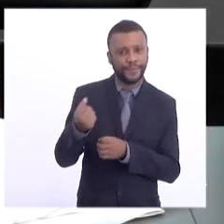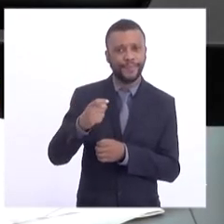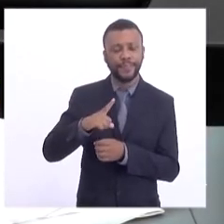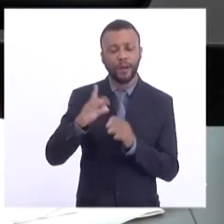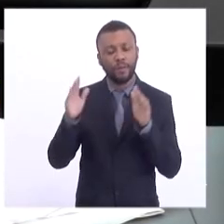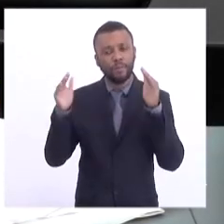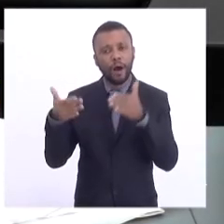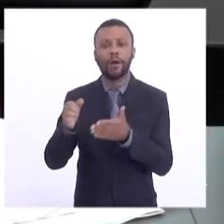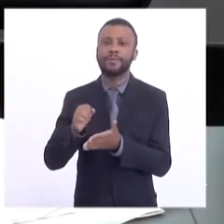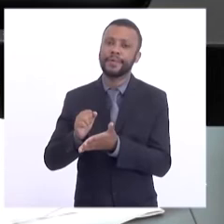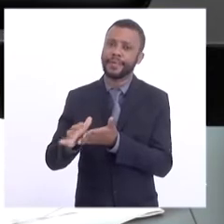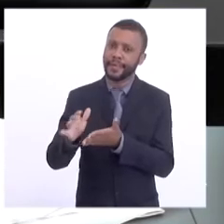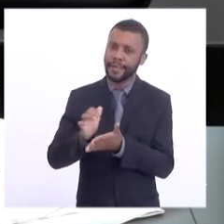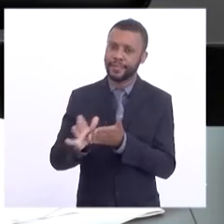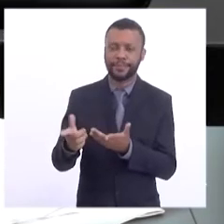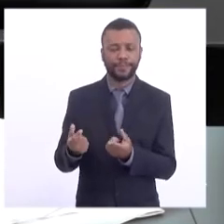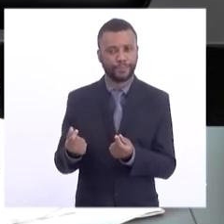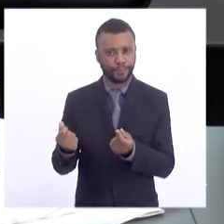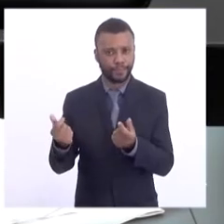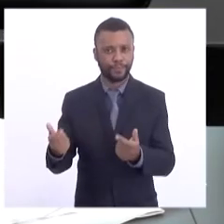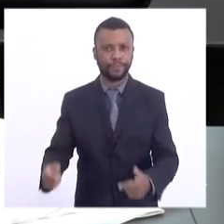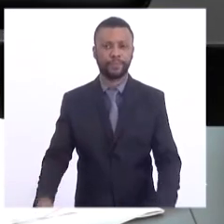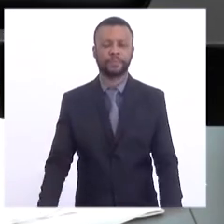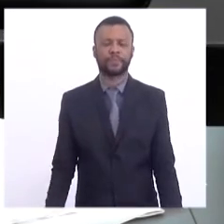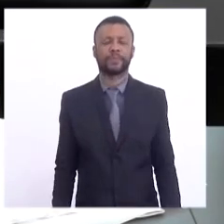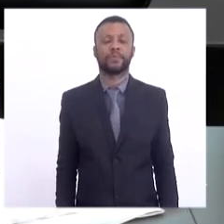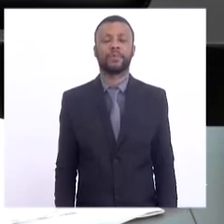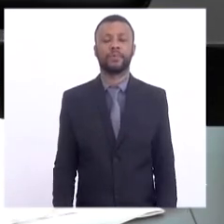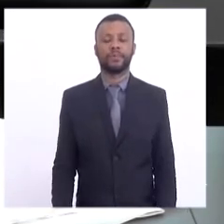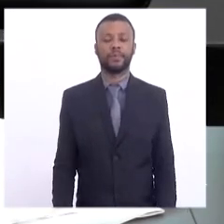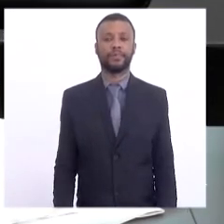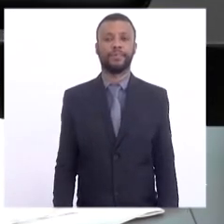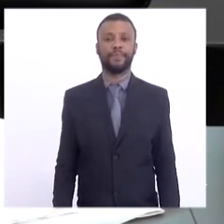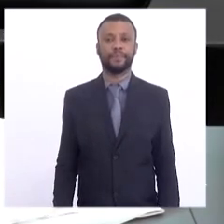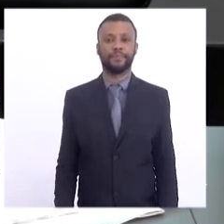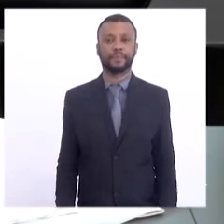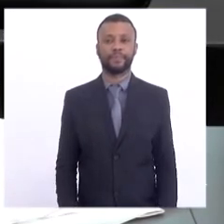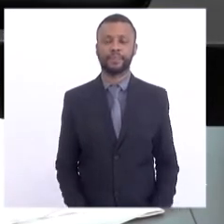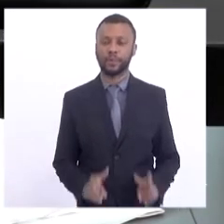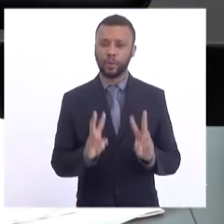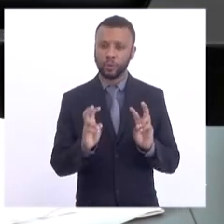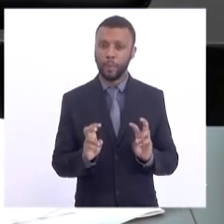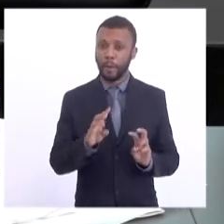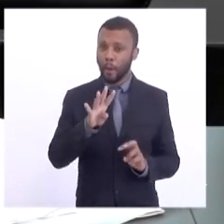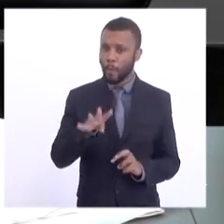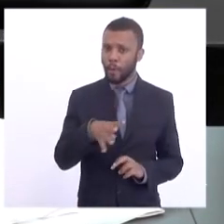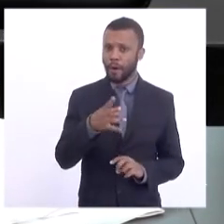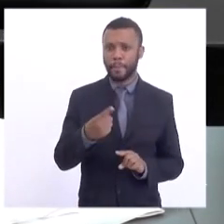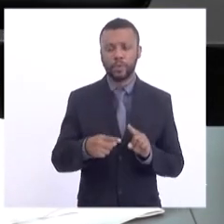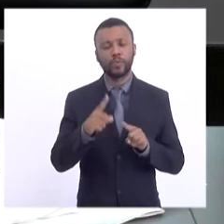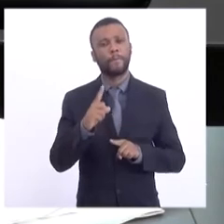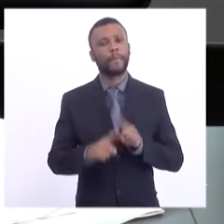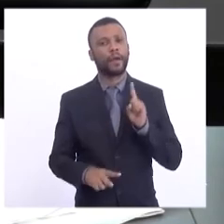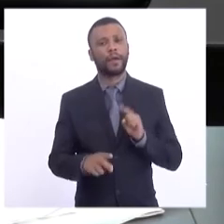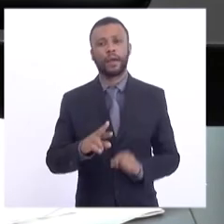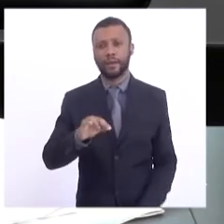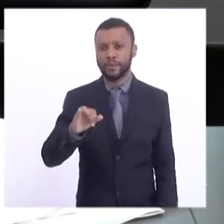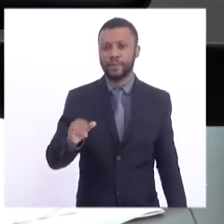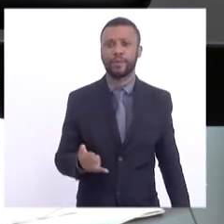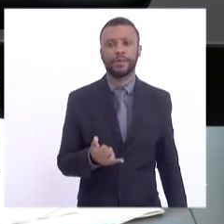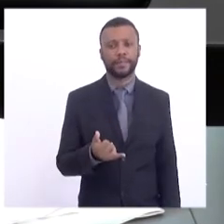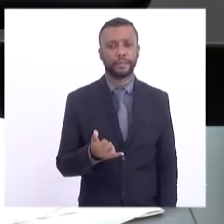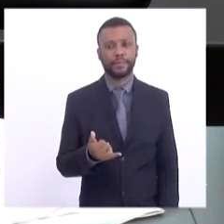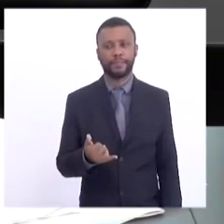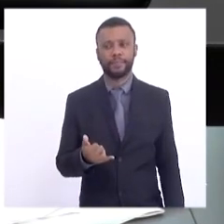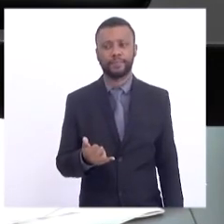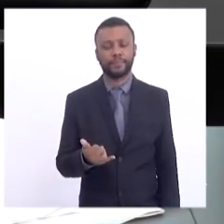capital e é e com relação à o programa Super RJ para não deixar o